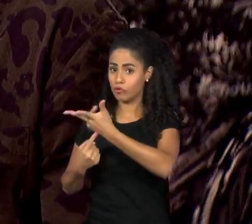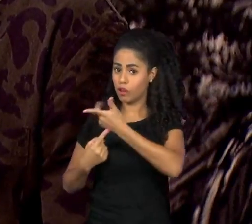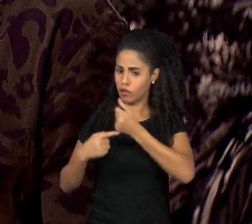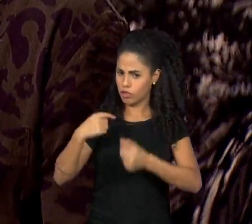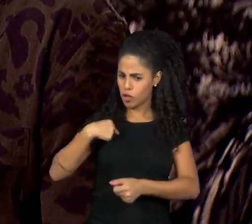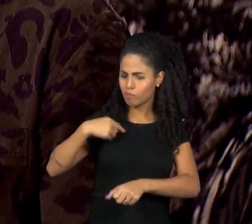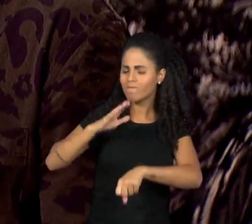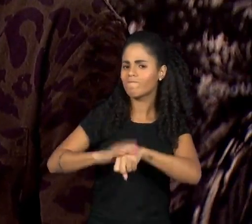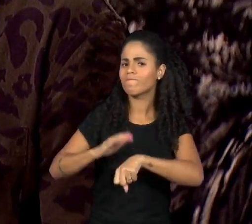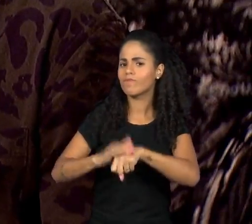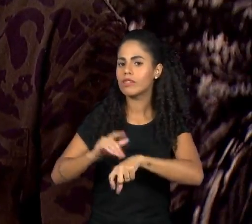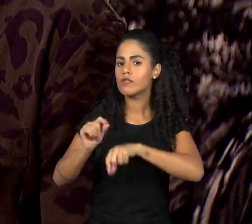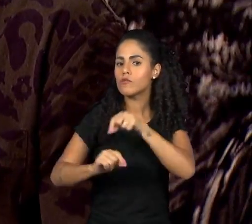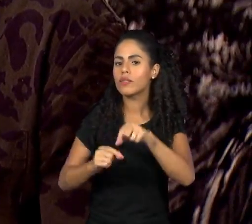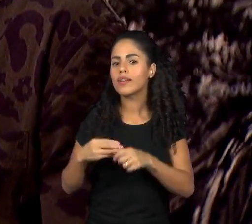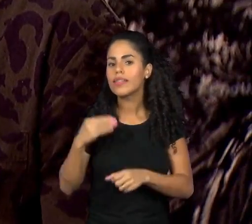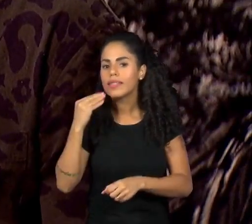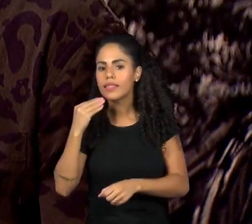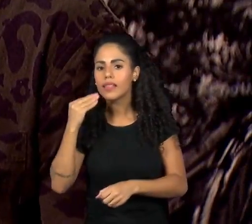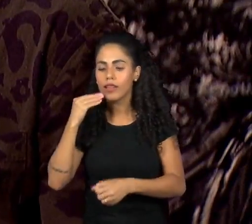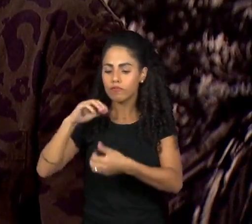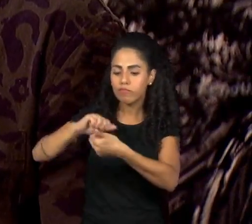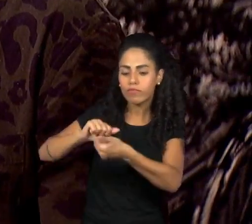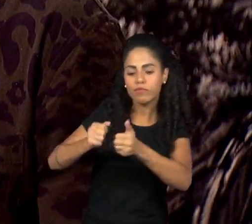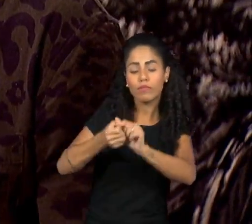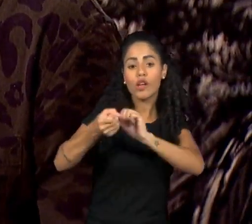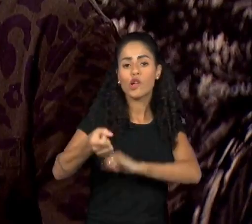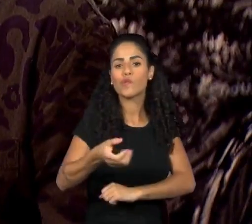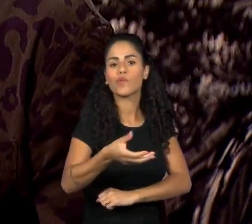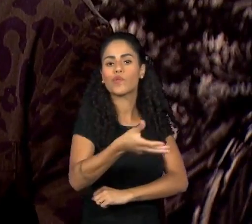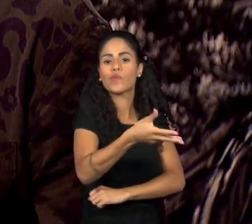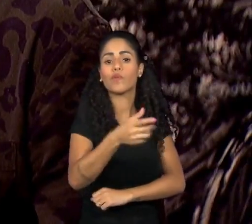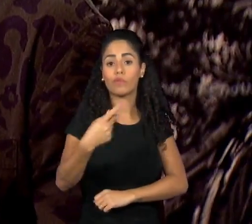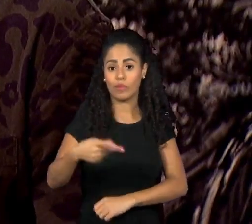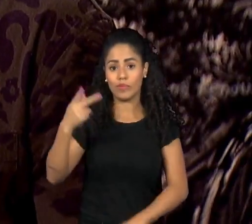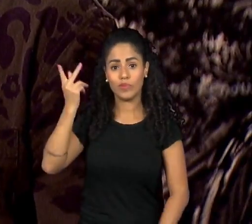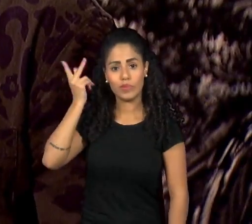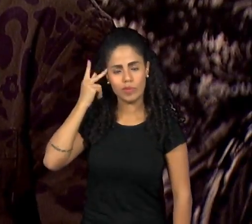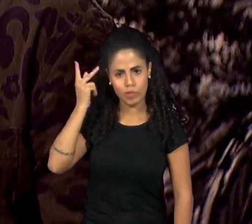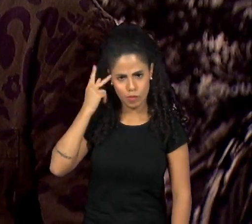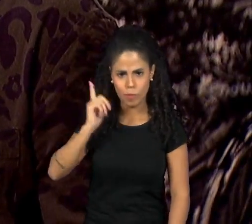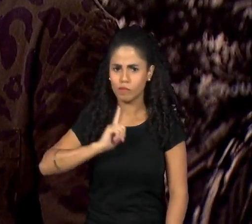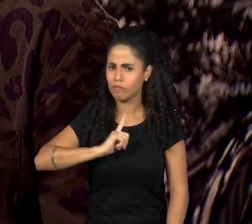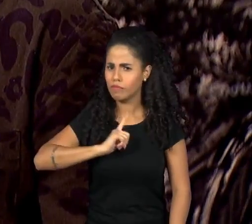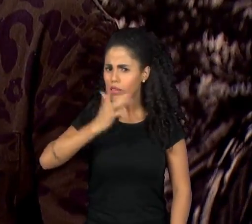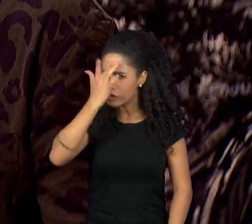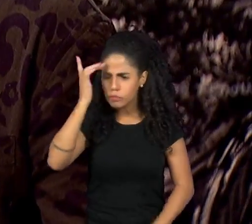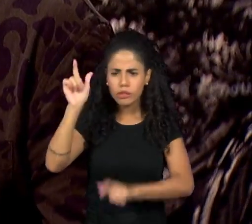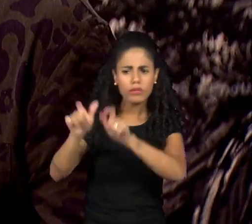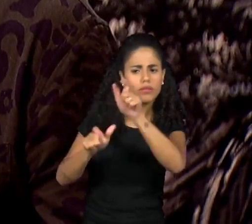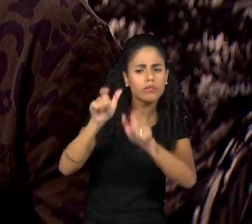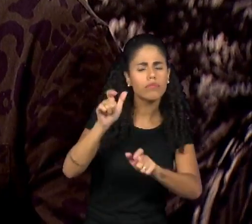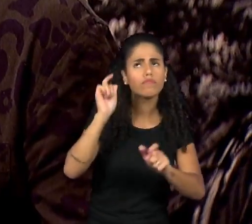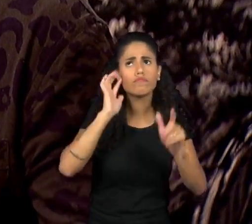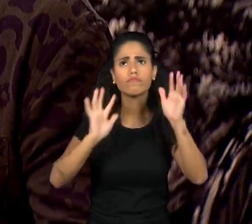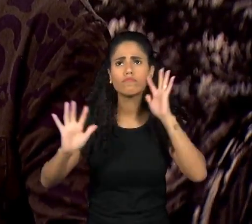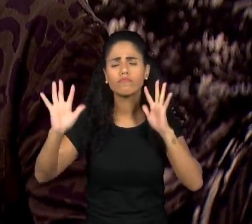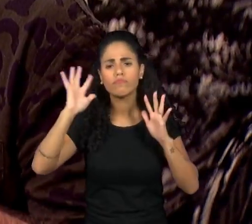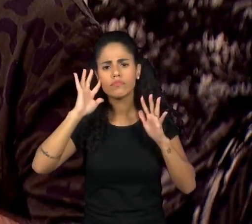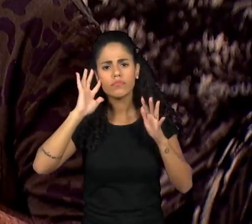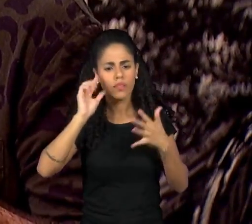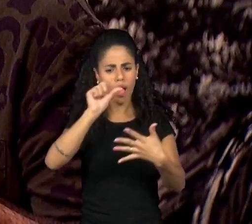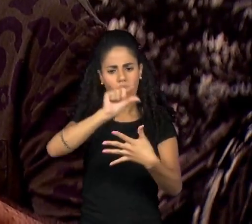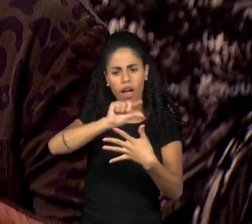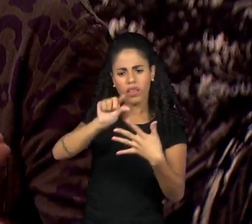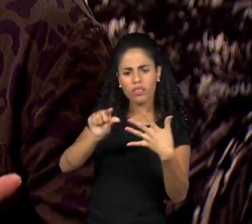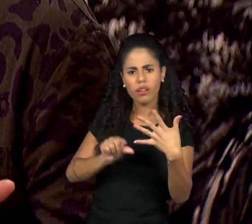que busca recriar paisagens nativas de São Paulo. As pessoas têm a ideia de que é a Mata Atlântica, mas